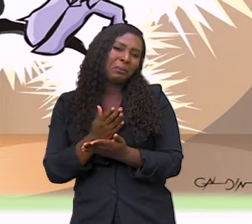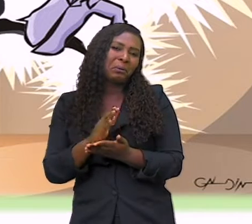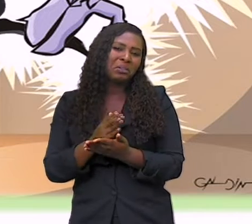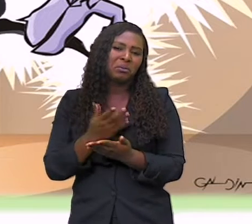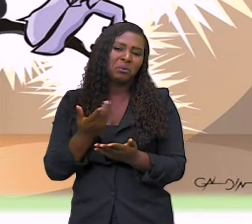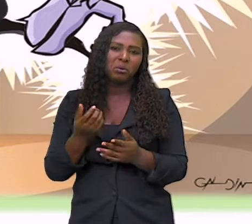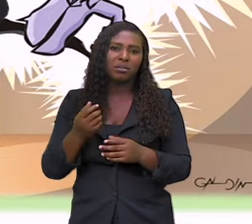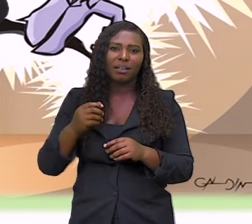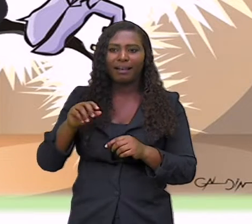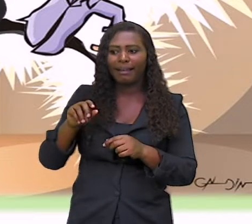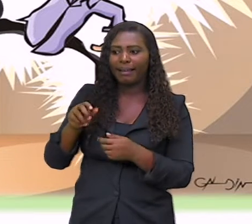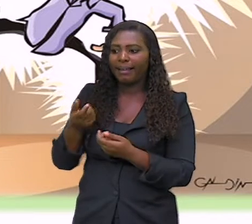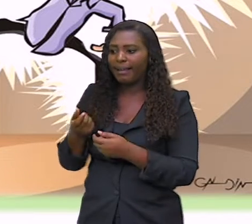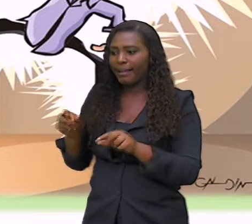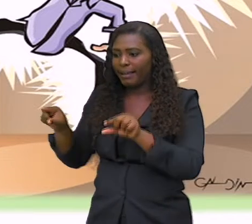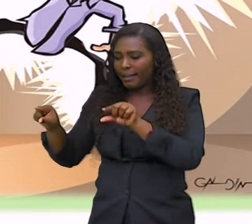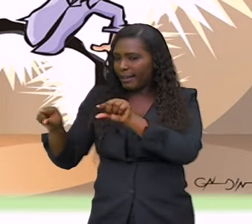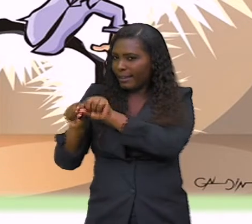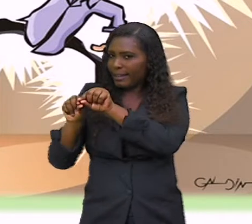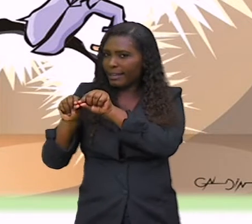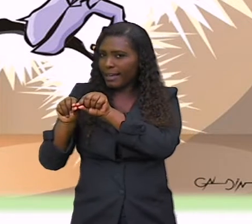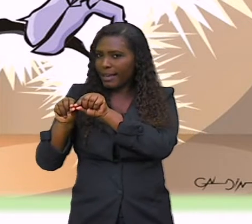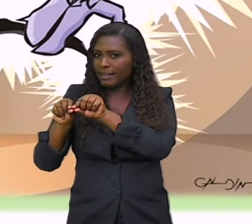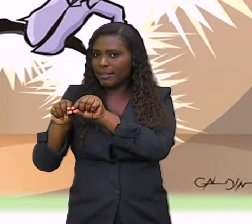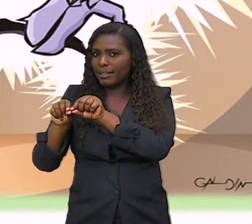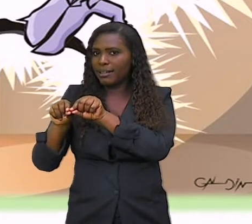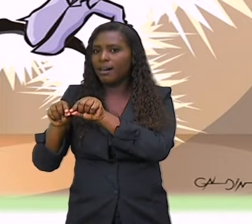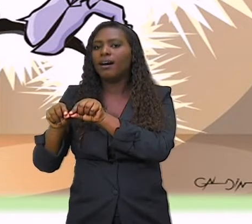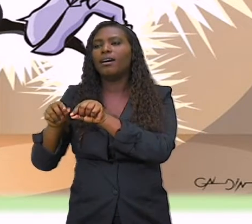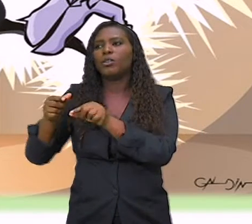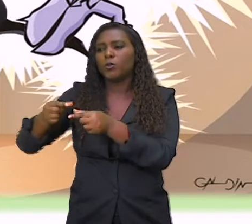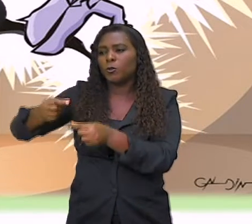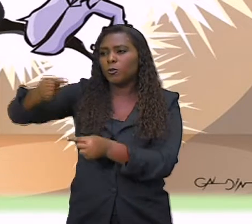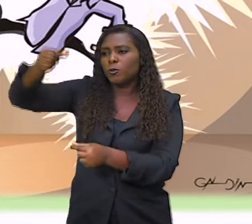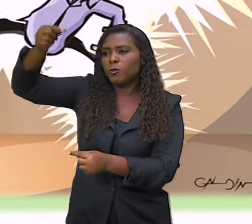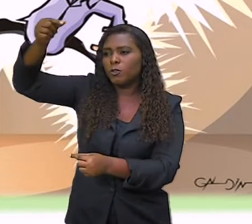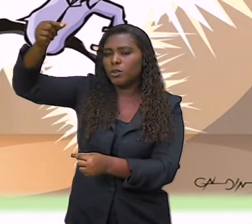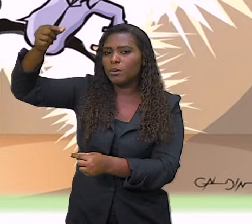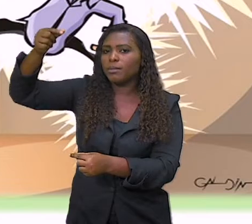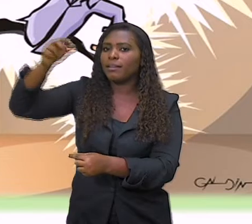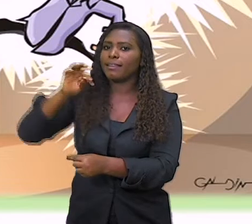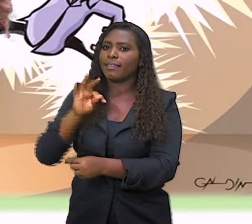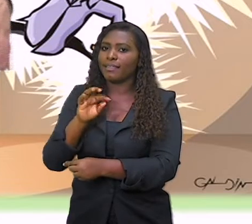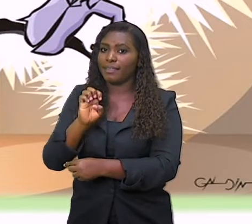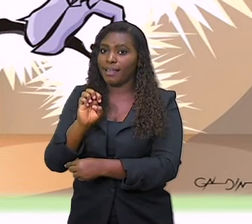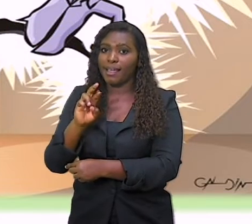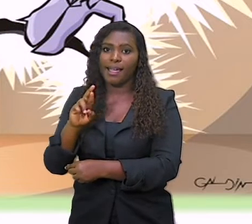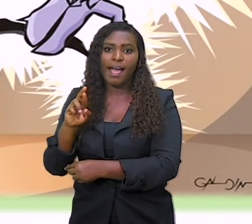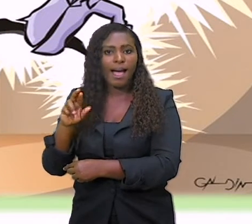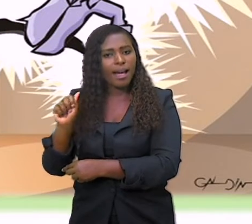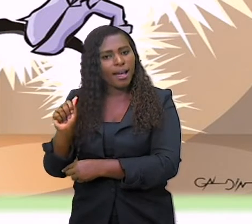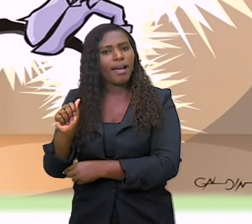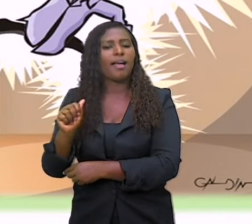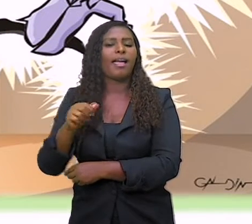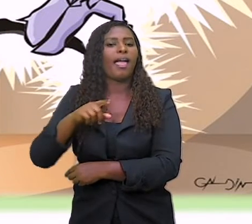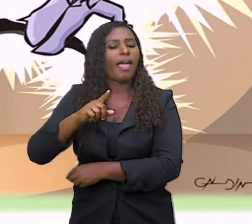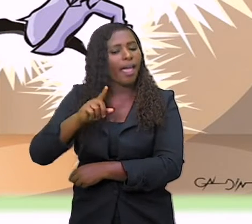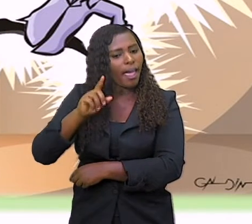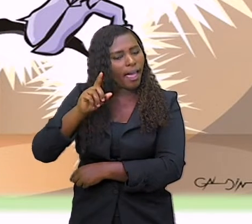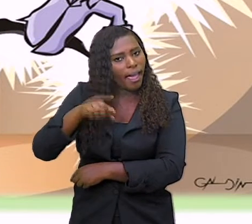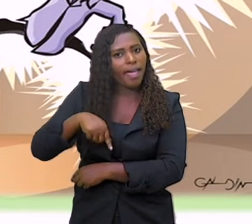gente entender isso, né? Por que a nossa geladeira, então, tem um fio terra? Como que isso tudo vai se